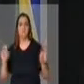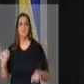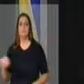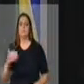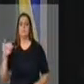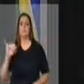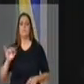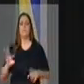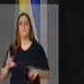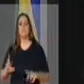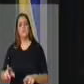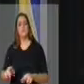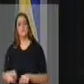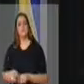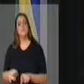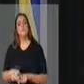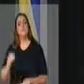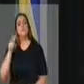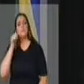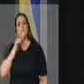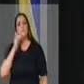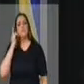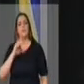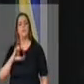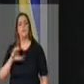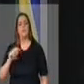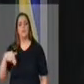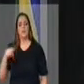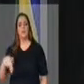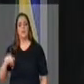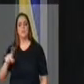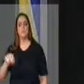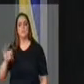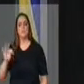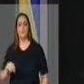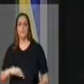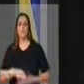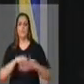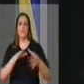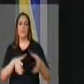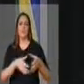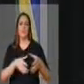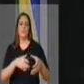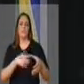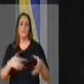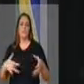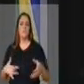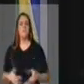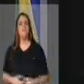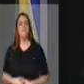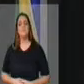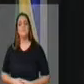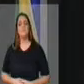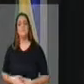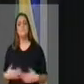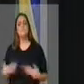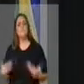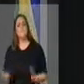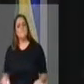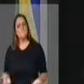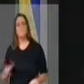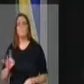nossa grande líder da Frente Parlamentar da Saúde, e que é, de fato, o assunto que